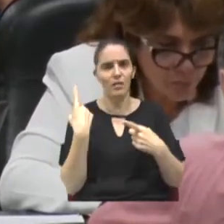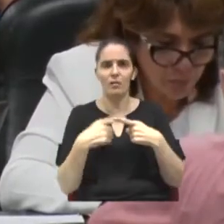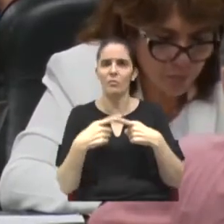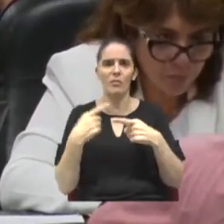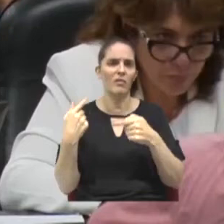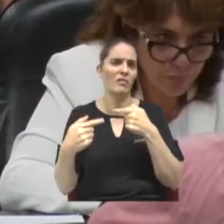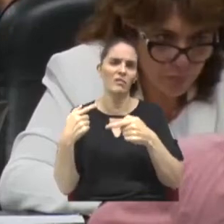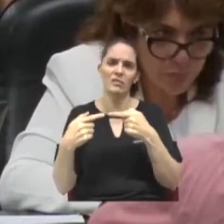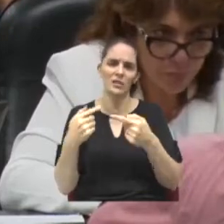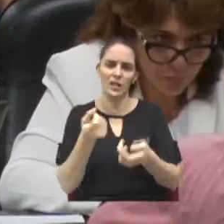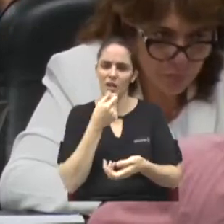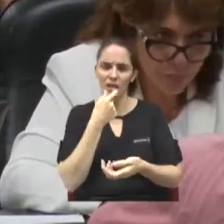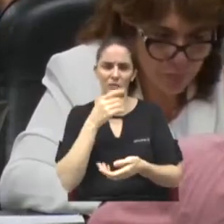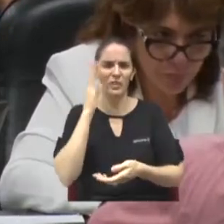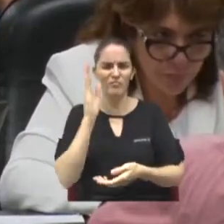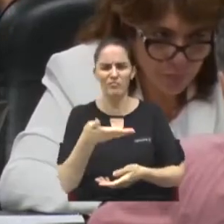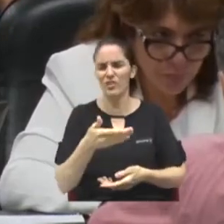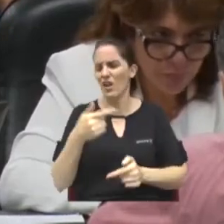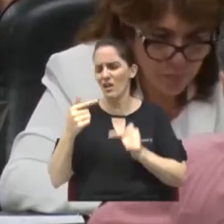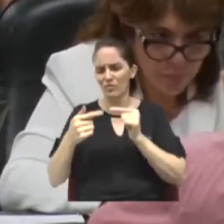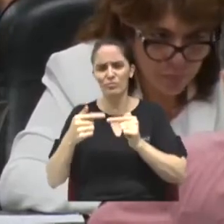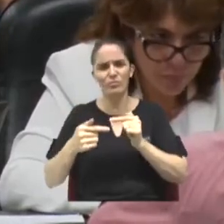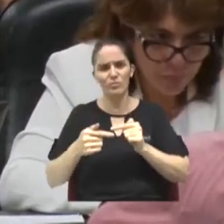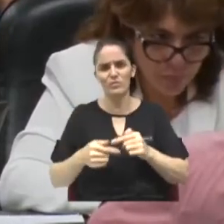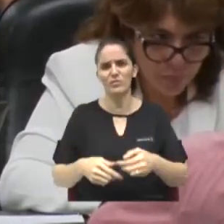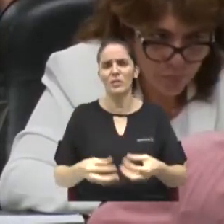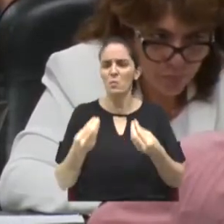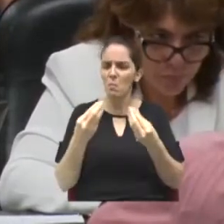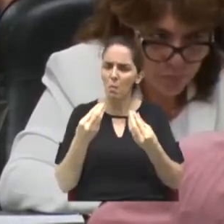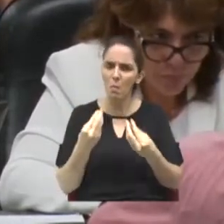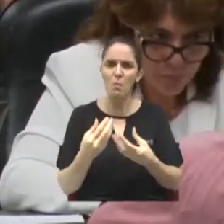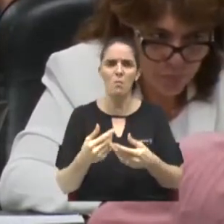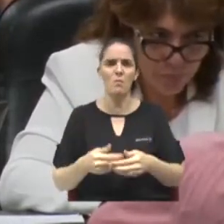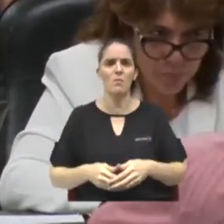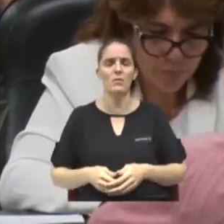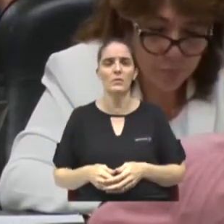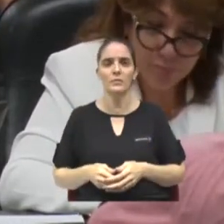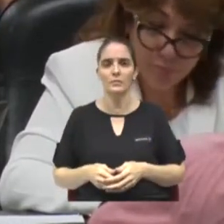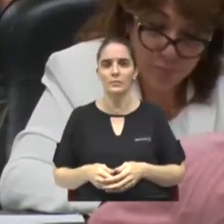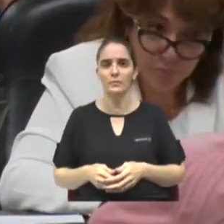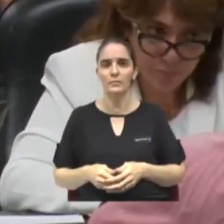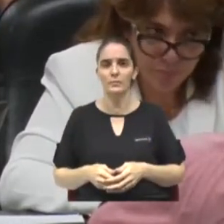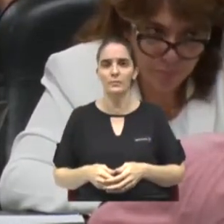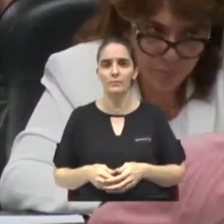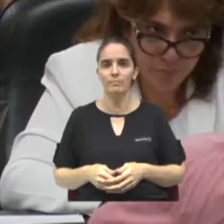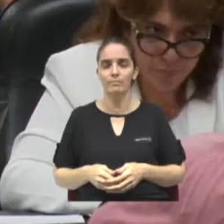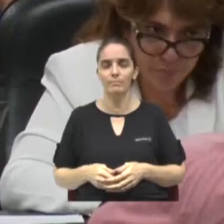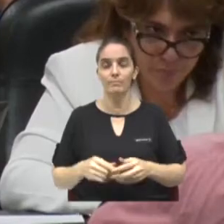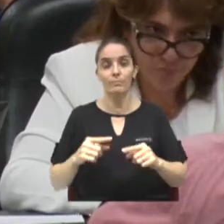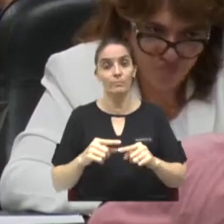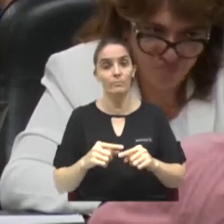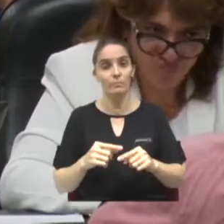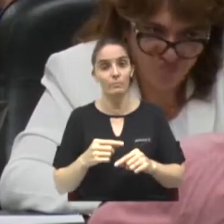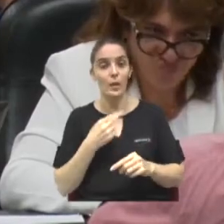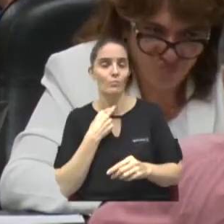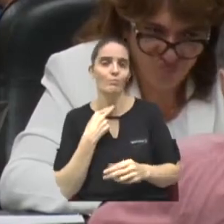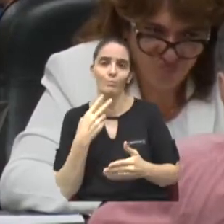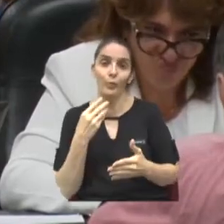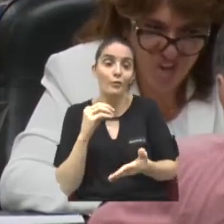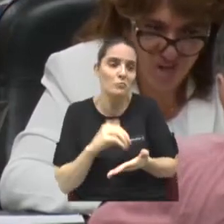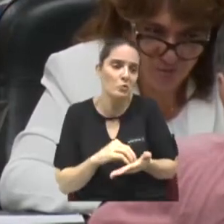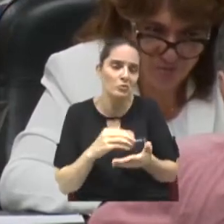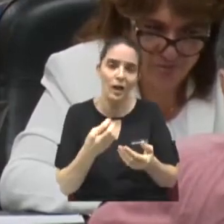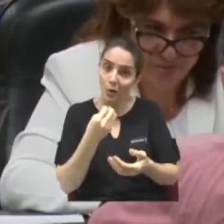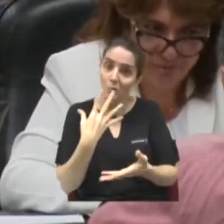discussão do remédio, porque já foi discutido vastamente esse assunto aqui na casa. O ideal seria que não houvesse falta, que